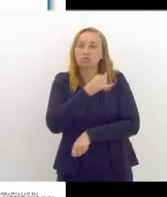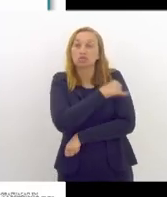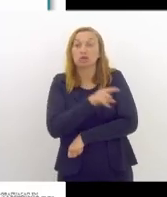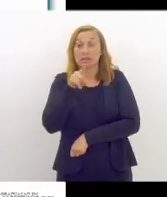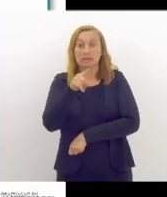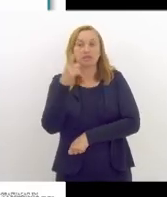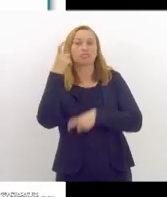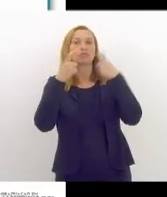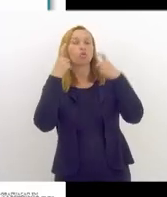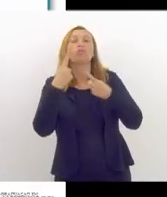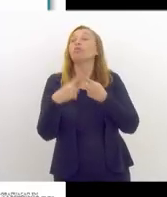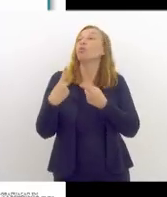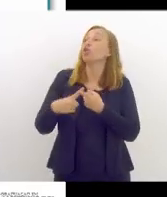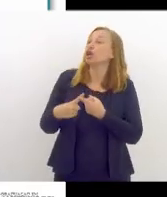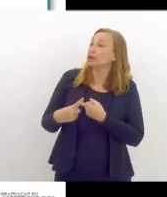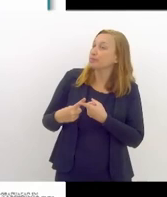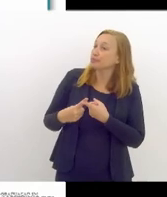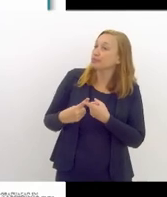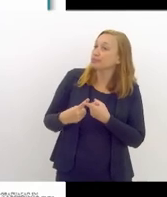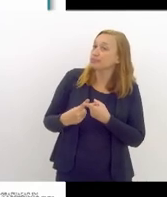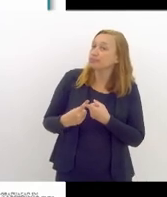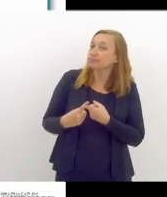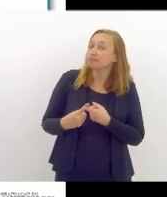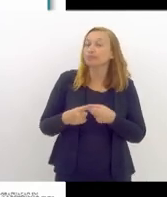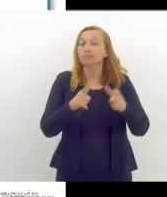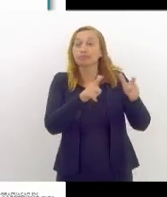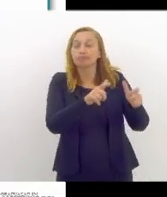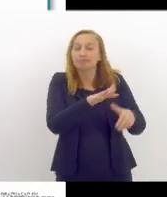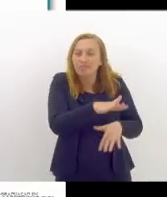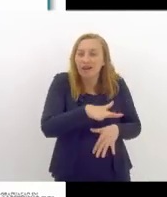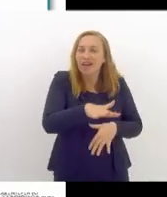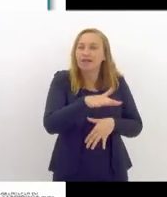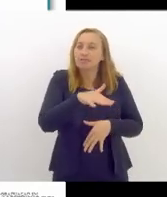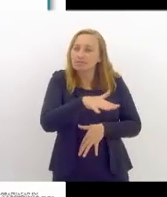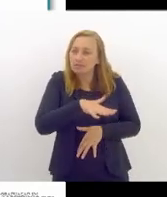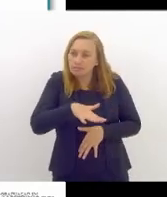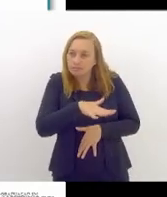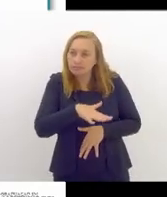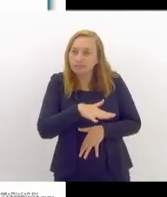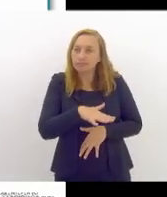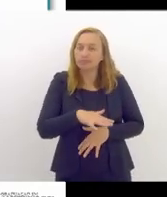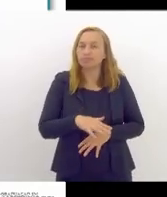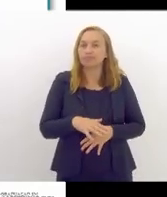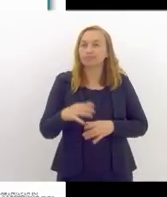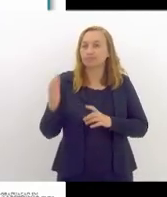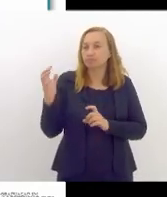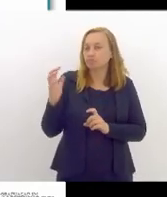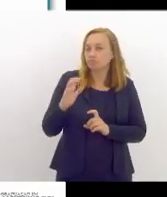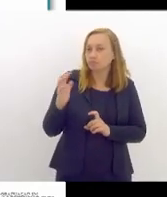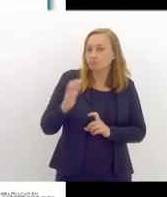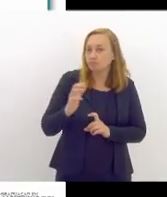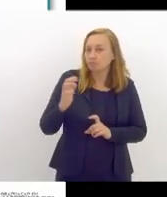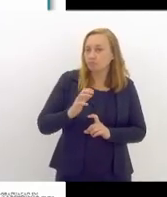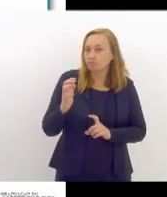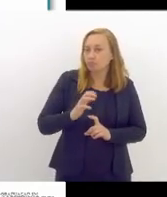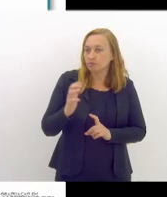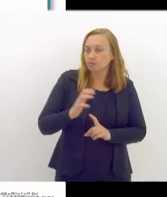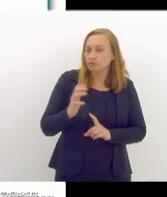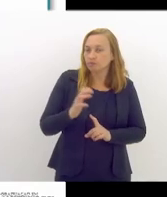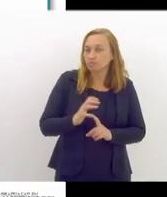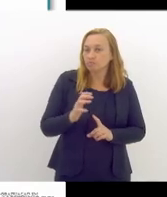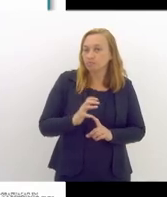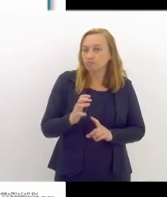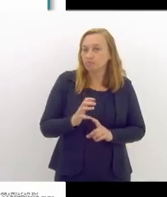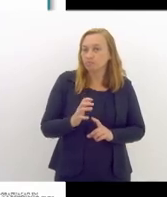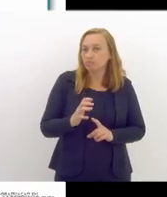né porque isso preocupa são setores que eles são induzidos por uma dinâmica